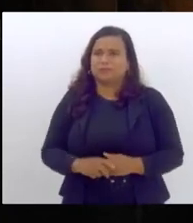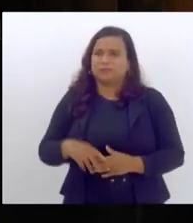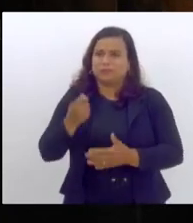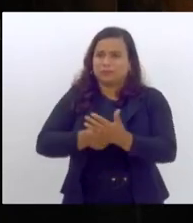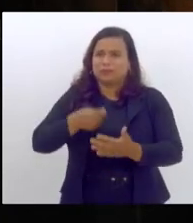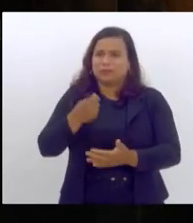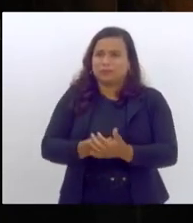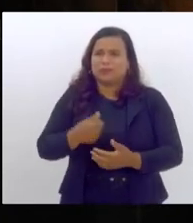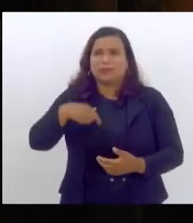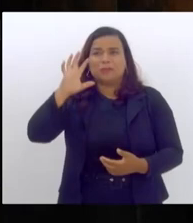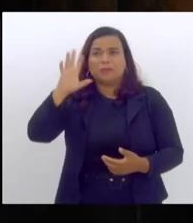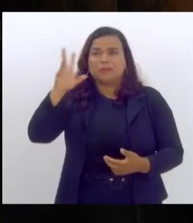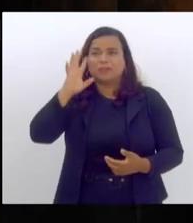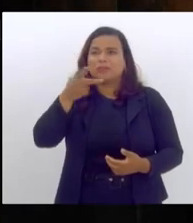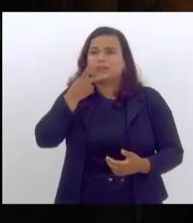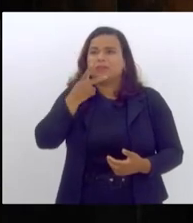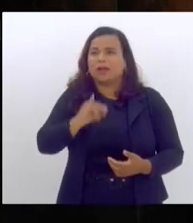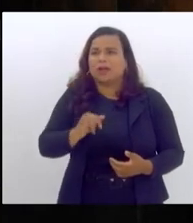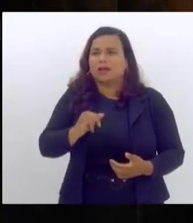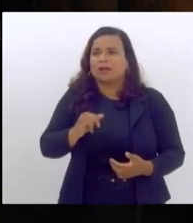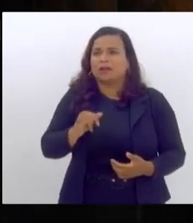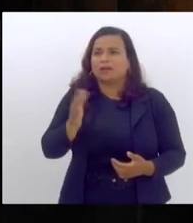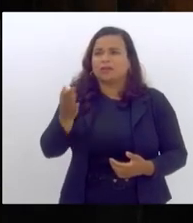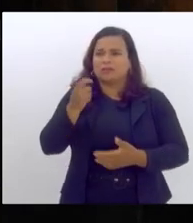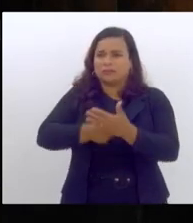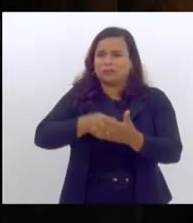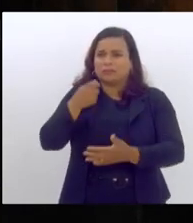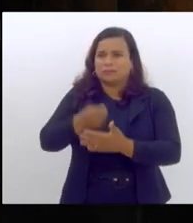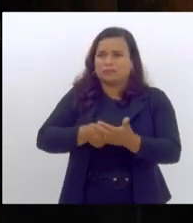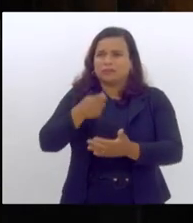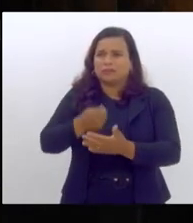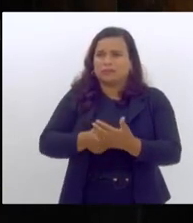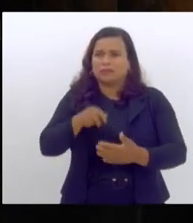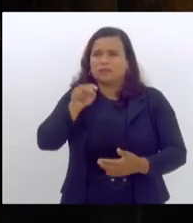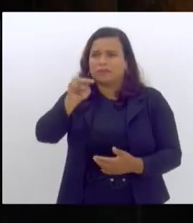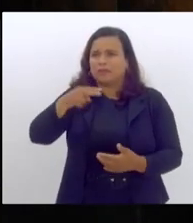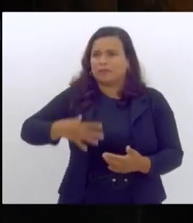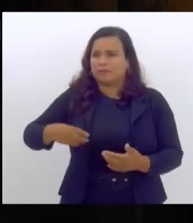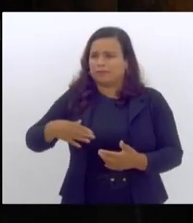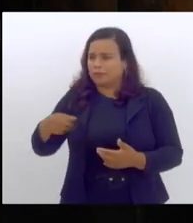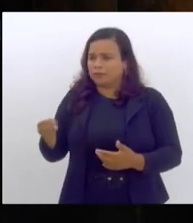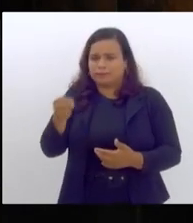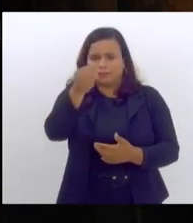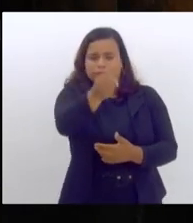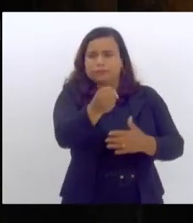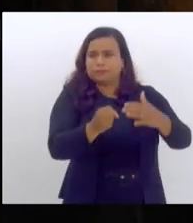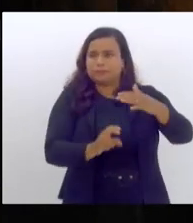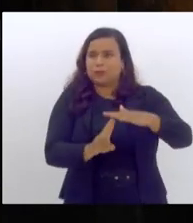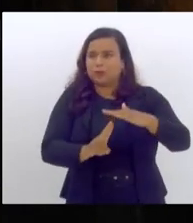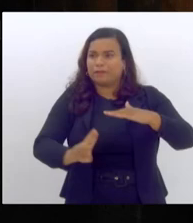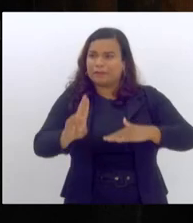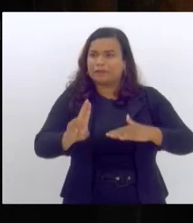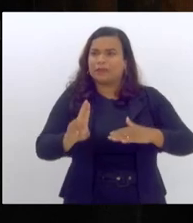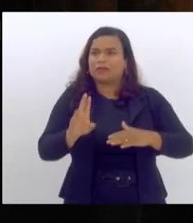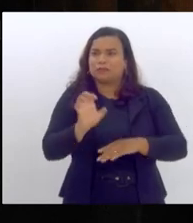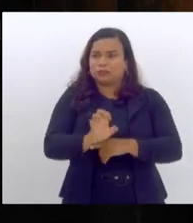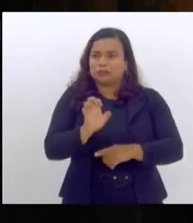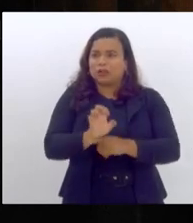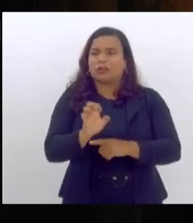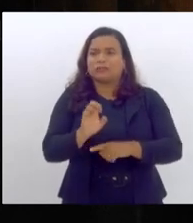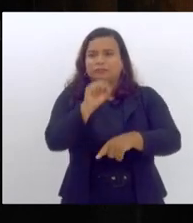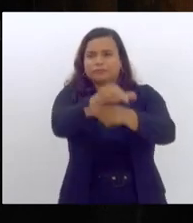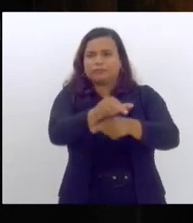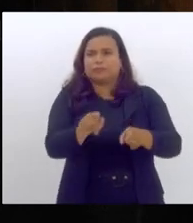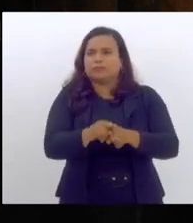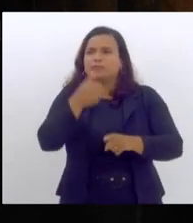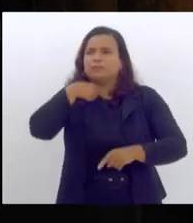tanto. Eu fico imaginando um pai, o quanto um pai batalha para ver seu filho na universidade estadual, o quanto o pai, a